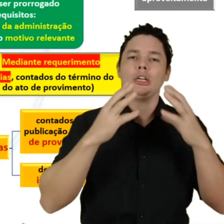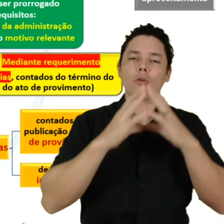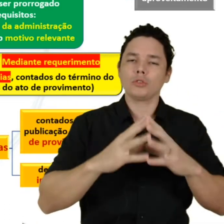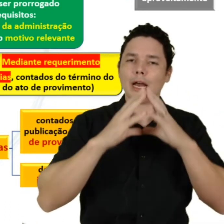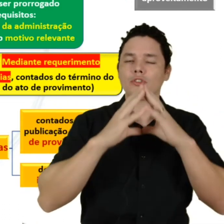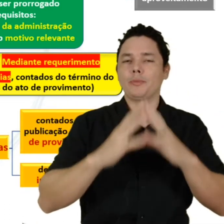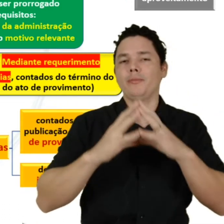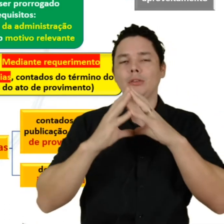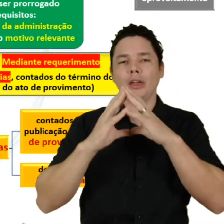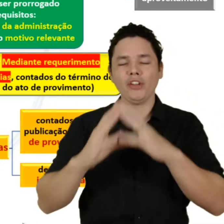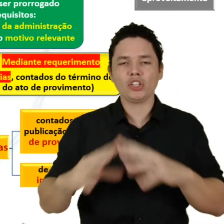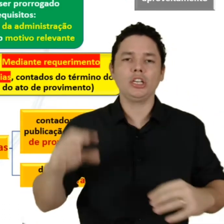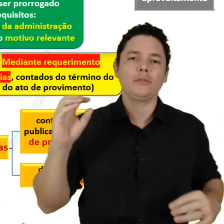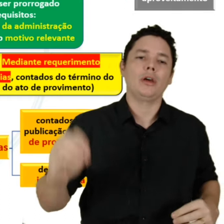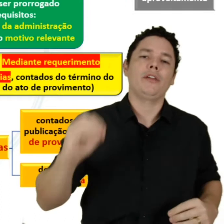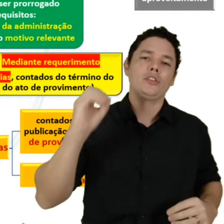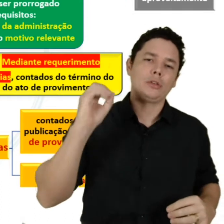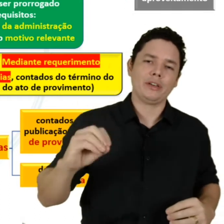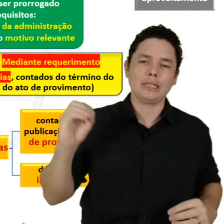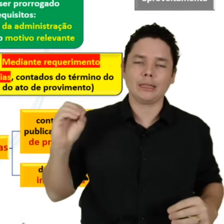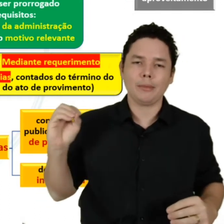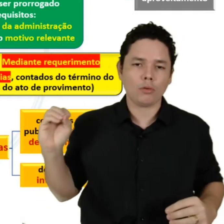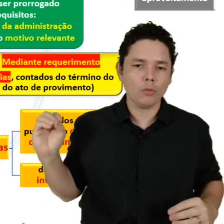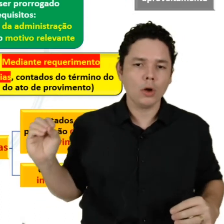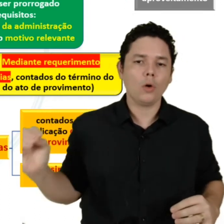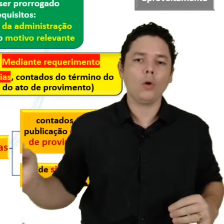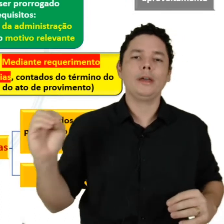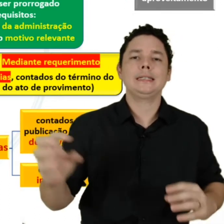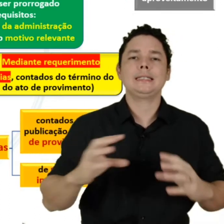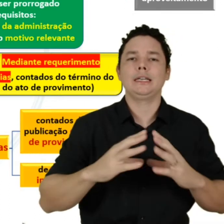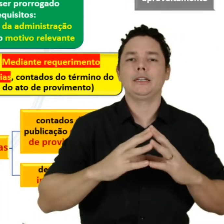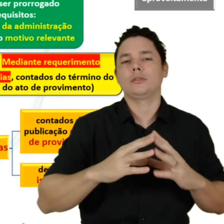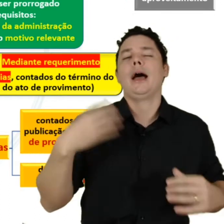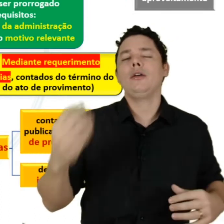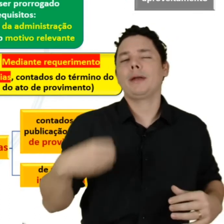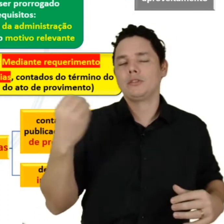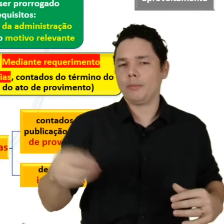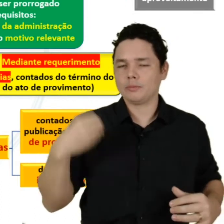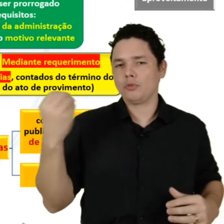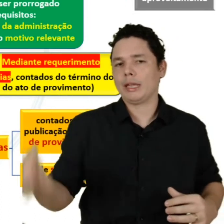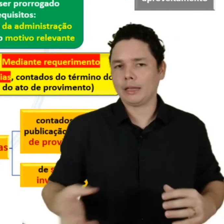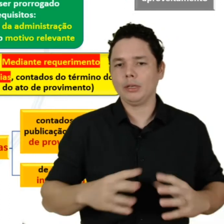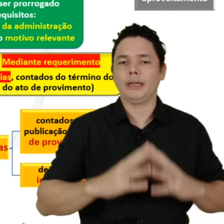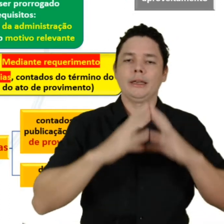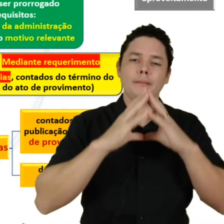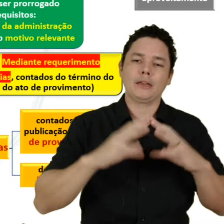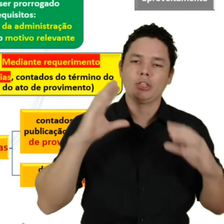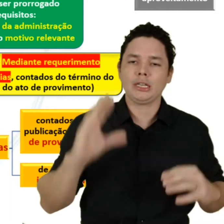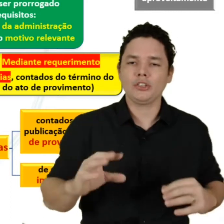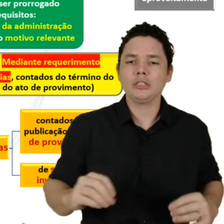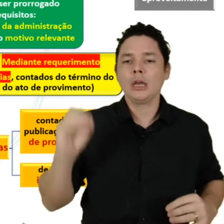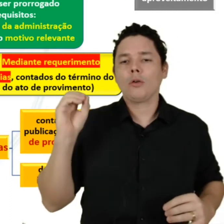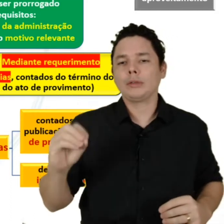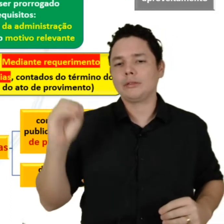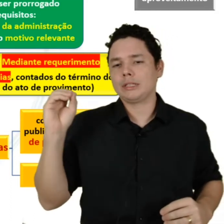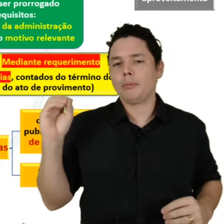Igualmente, com os cargos de provimento efetivo. A investidura vai se dar também com o exercício. Aí o prazo é o mesmo do decreto-lei. Prazo de 30